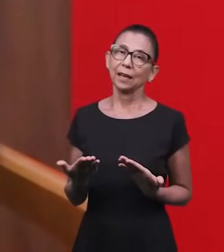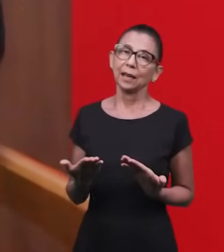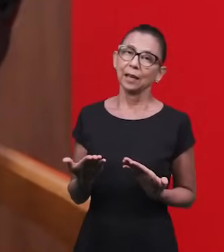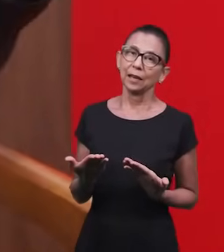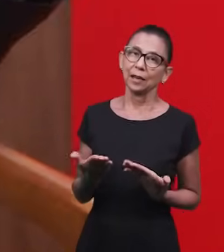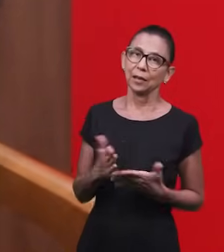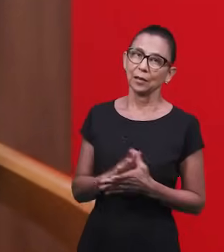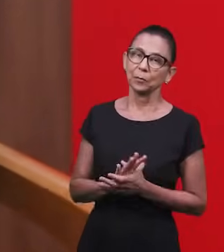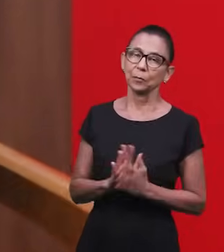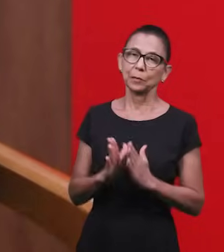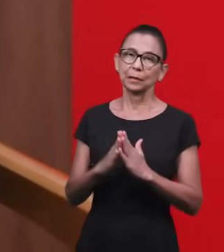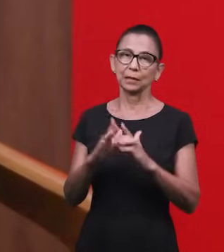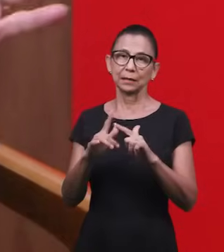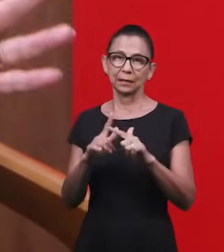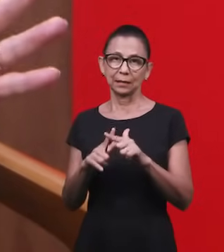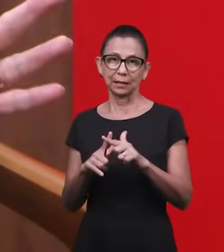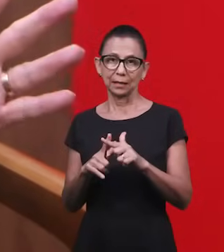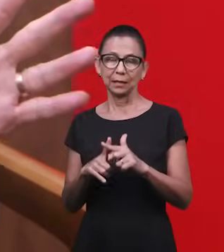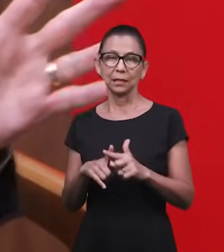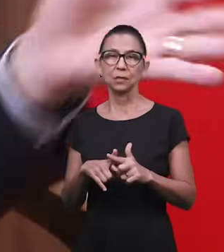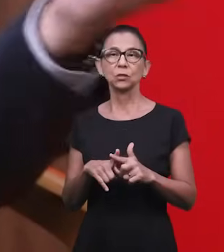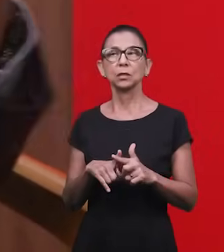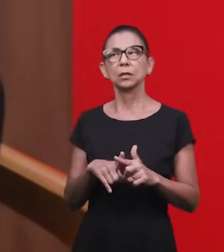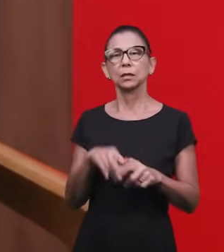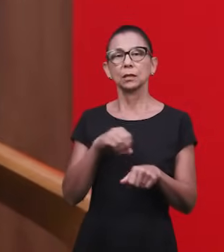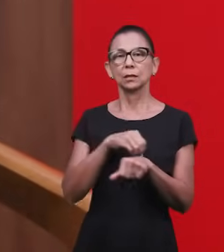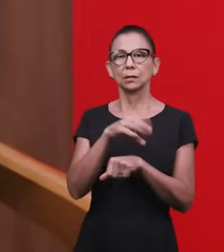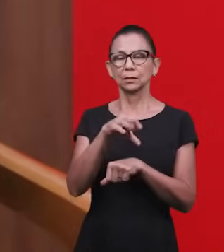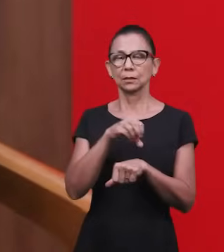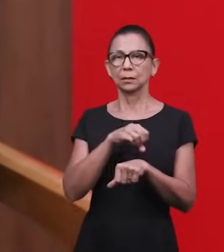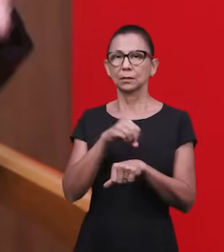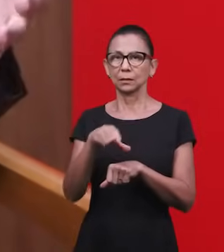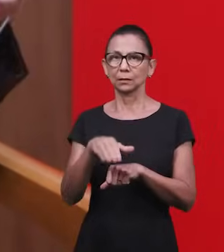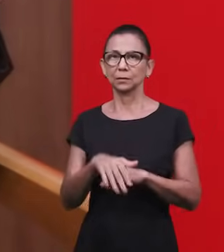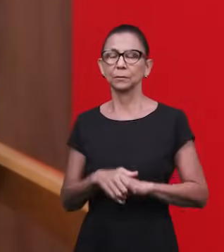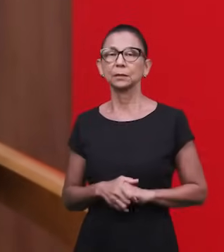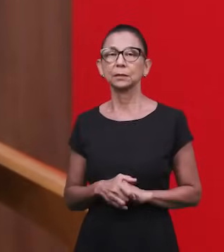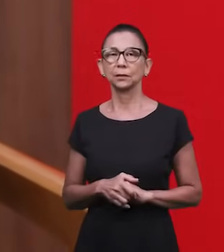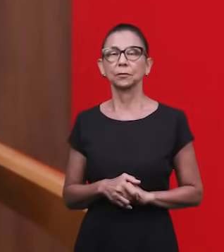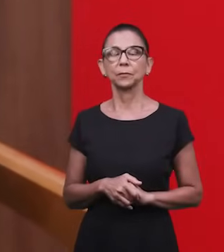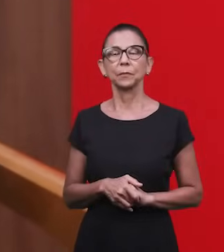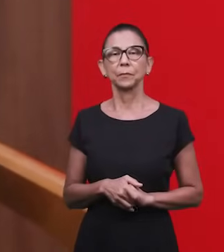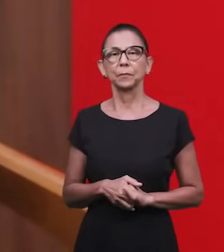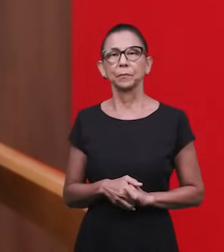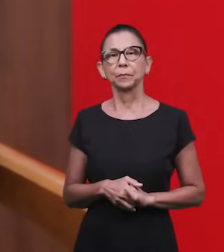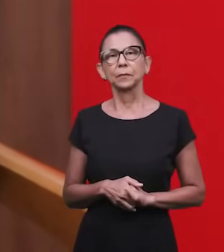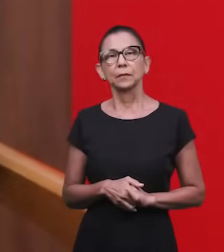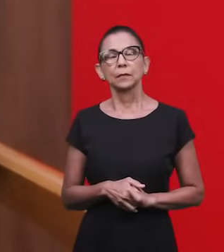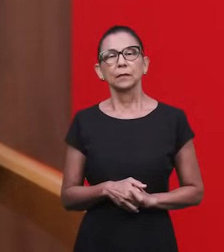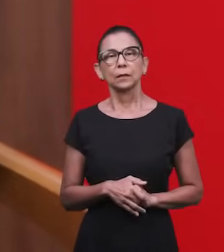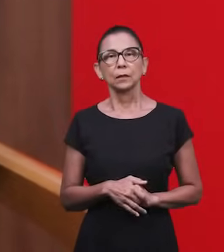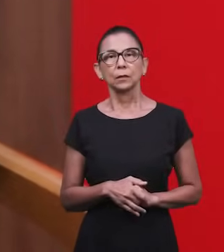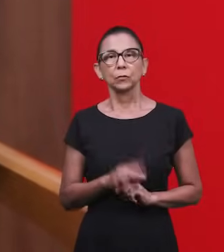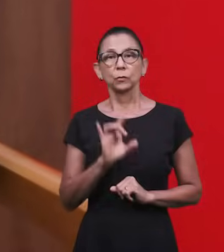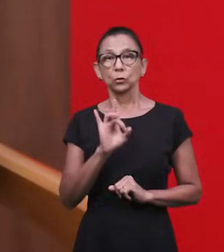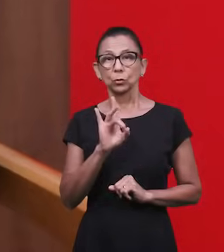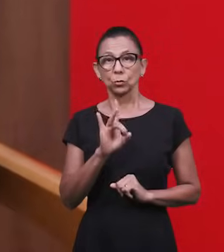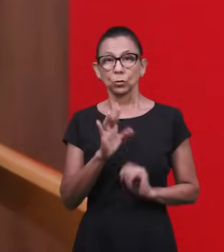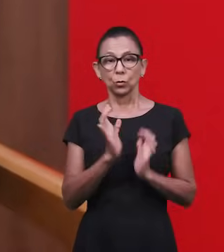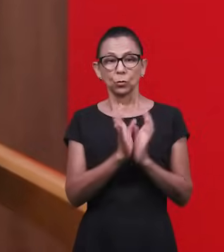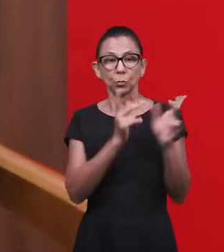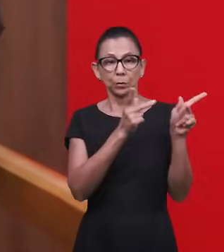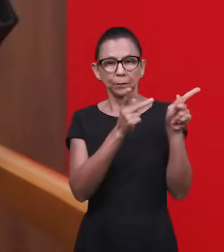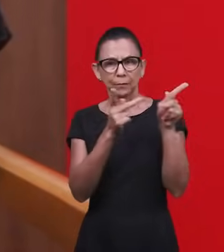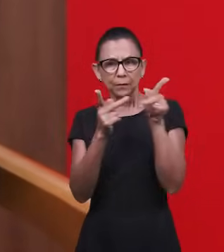Mas pessoas, estou falando aqui só de visitantes, não estou nem citando a igreja mesmo. Mas os visitantes,